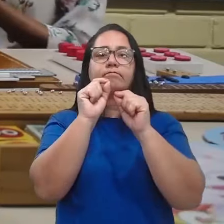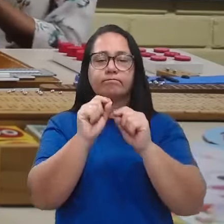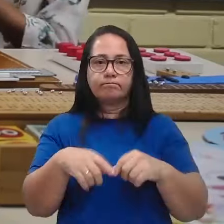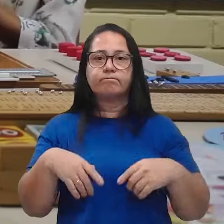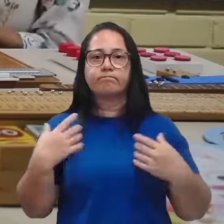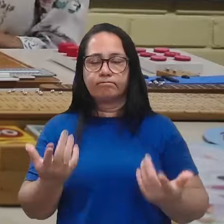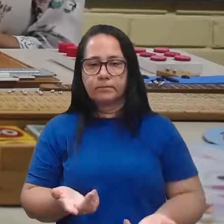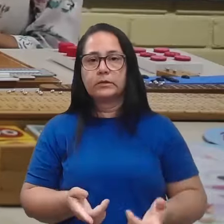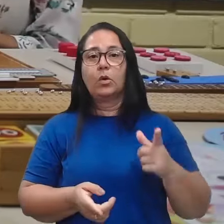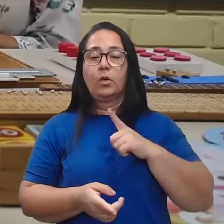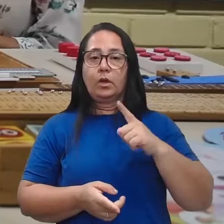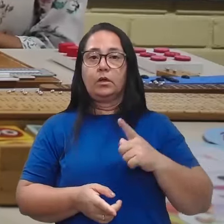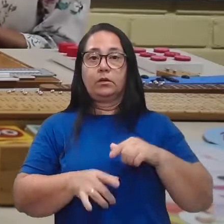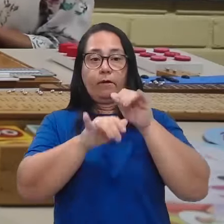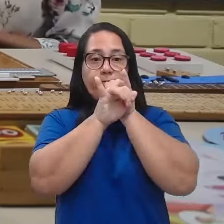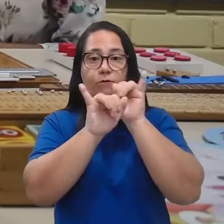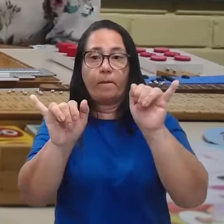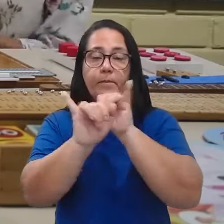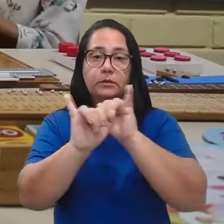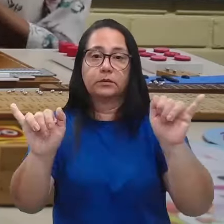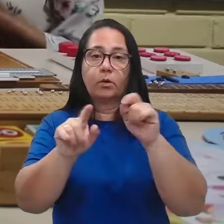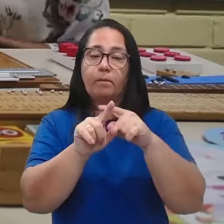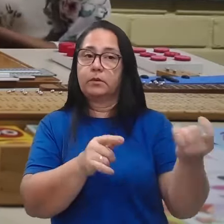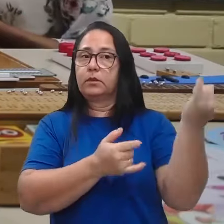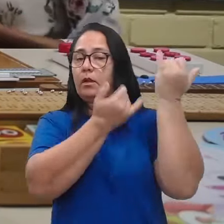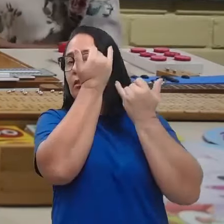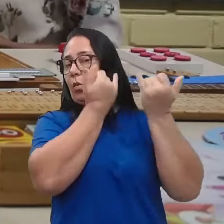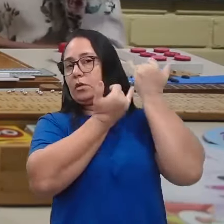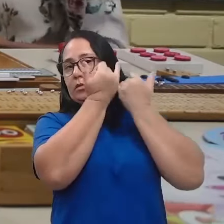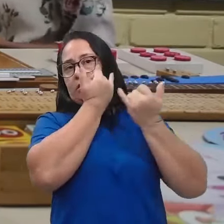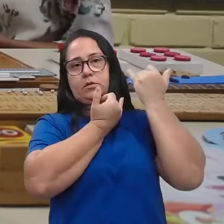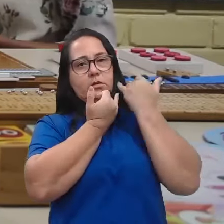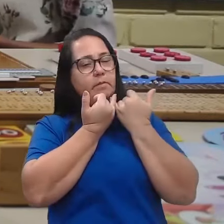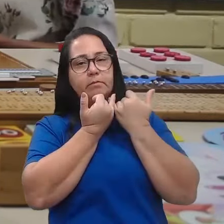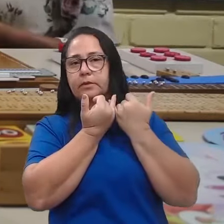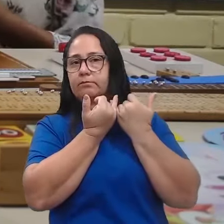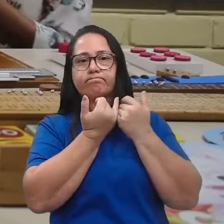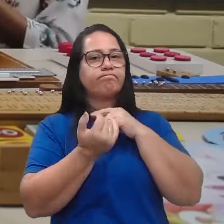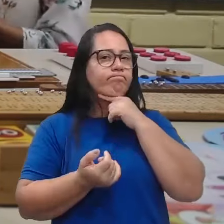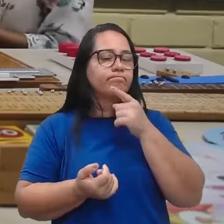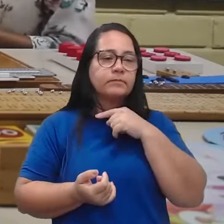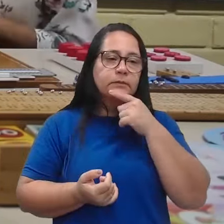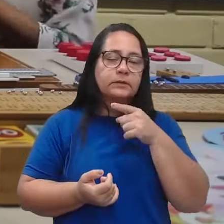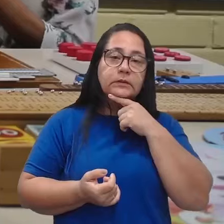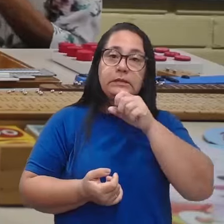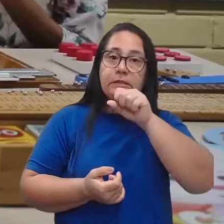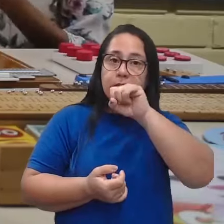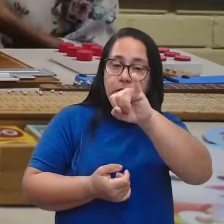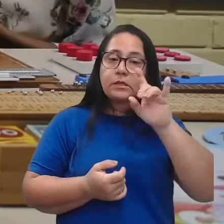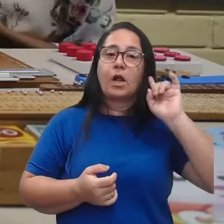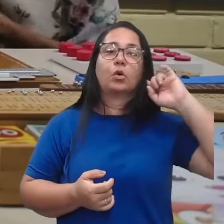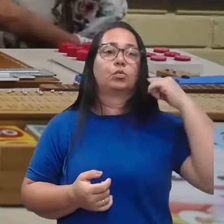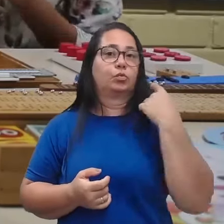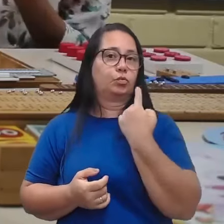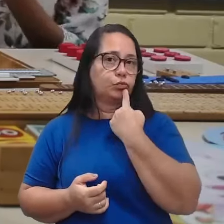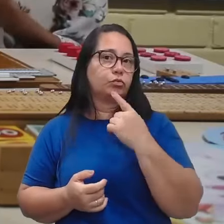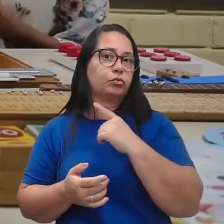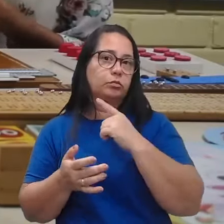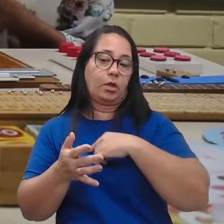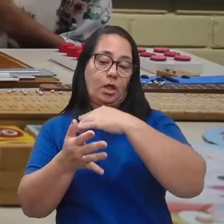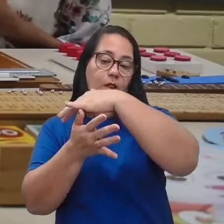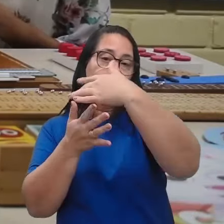emite a informação, mas ele não recebe a informação de ninguém. Se ele fosse surdo, teria a Libras, pelo